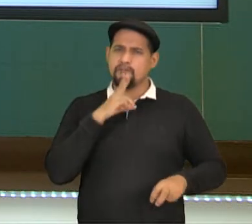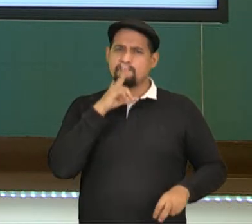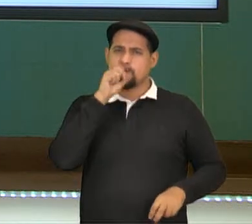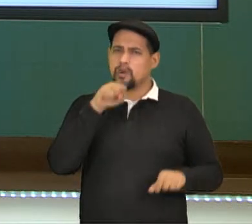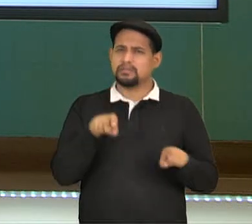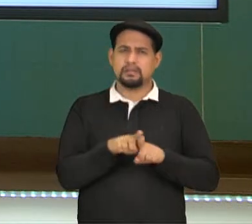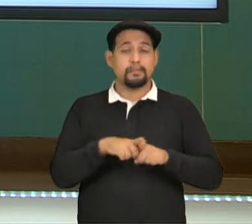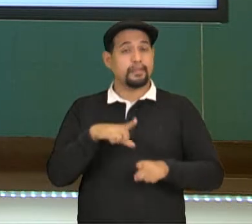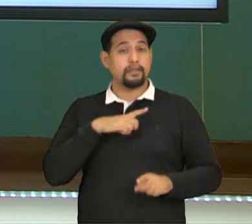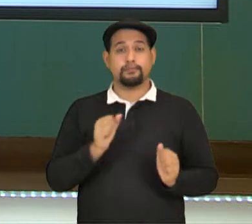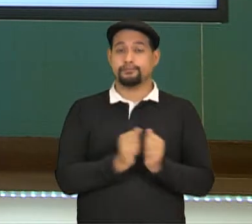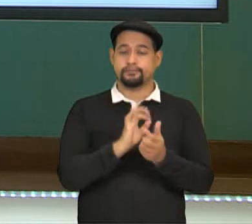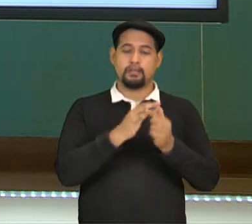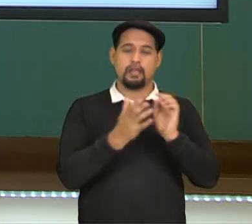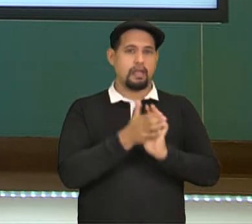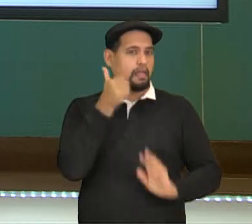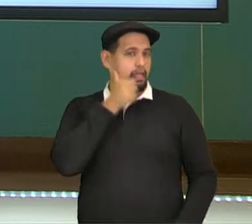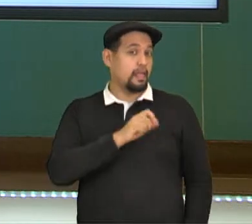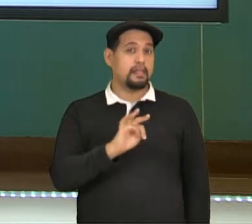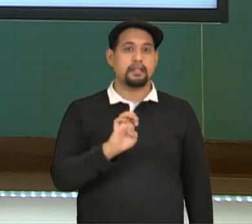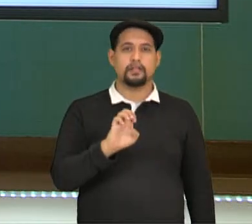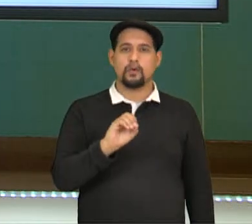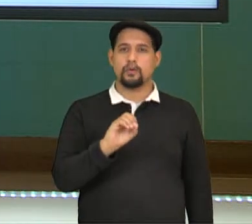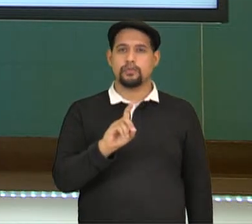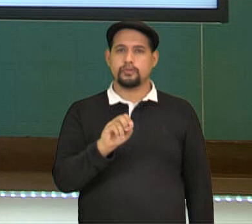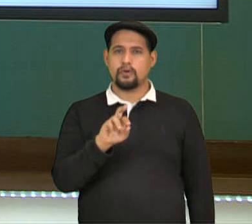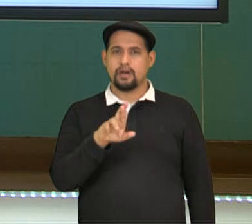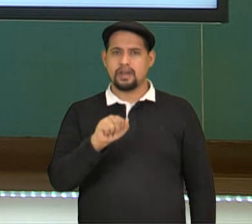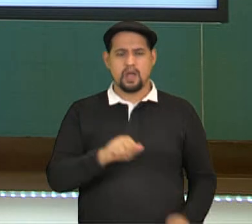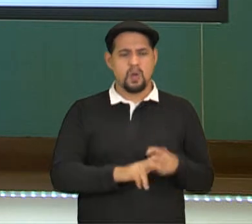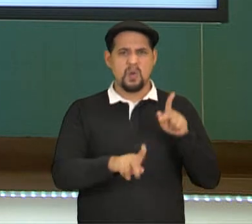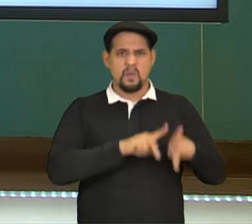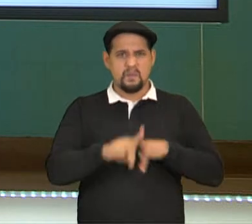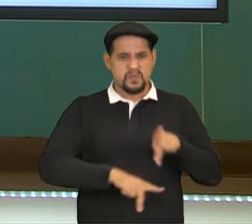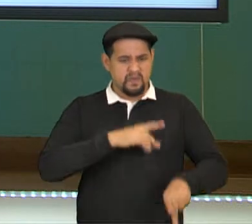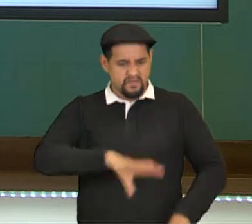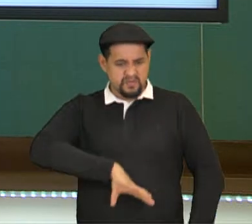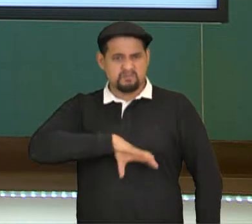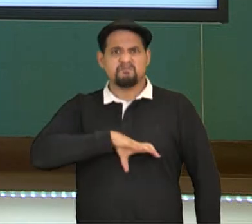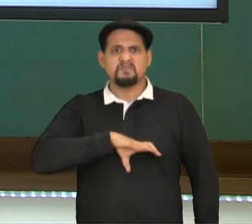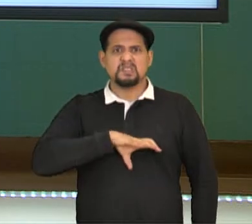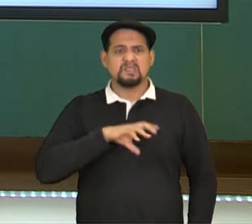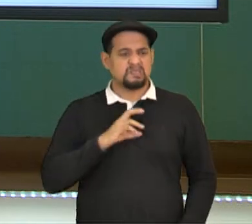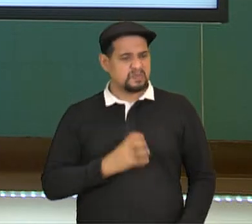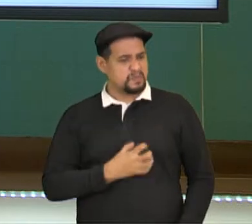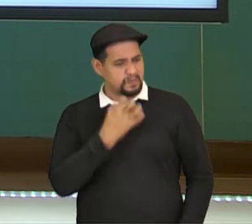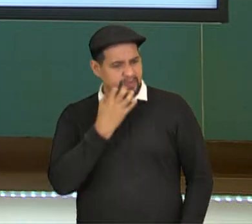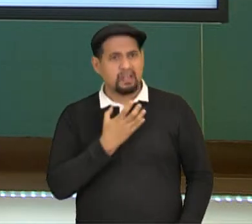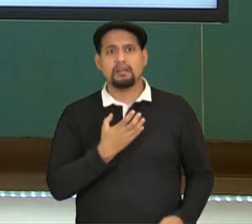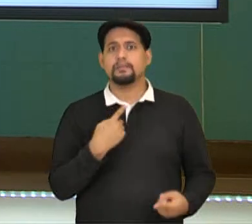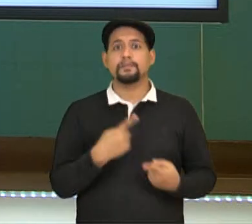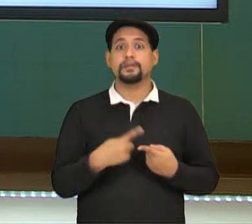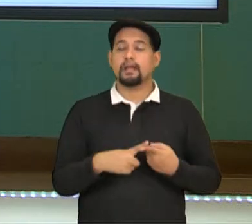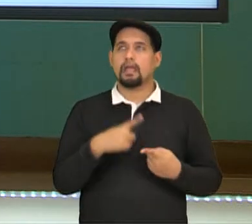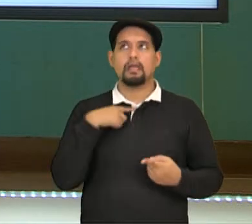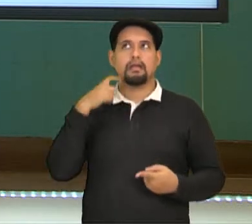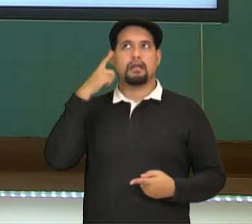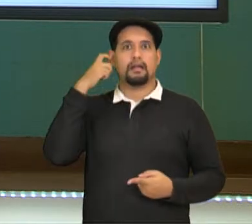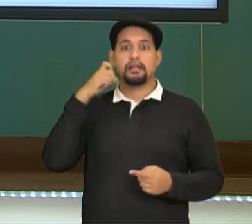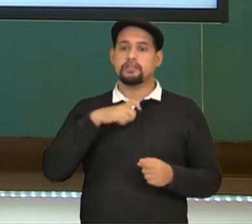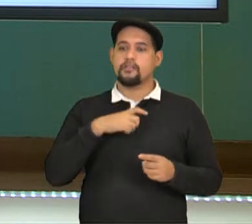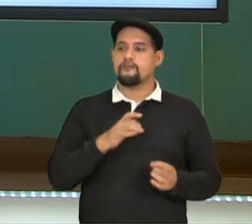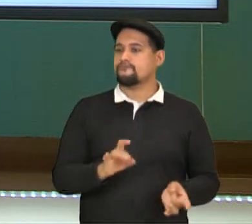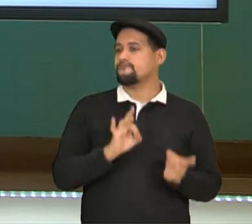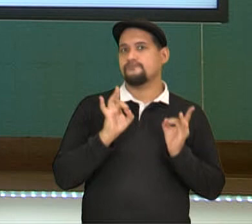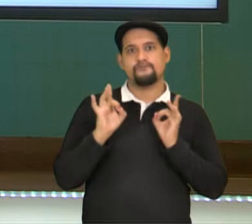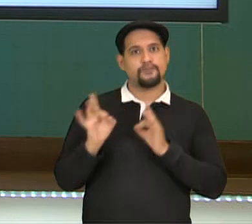estava com a Teodora assistindo a corrida, a população vai se revoltar. E essa revolta, Justiniano ele teve a ideia de sair,